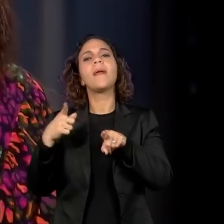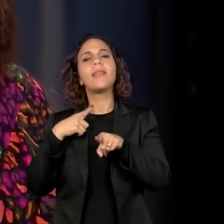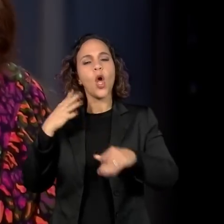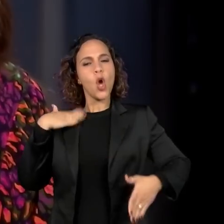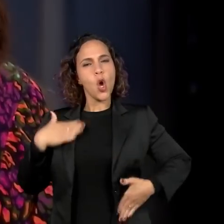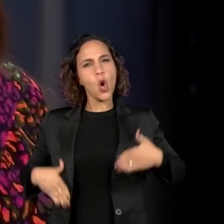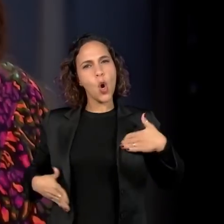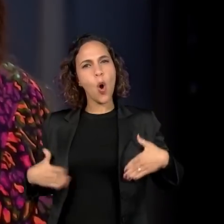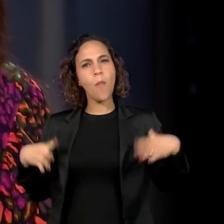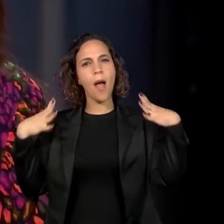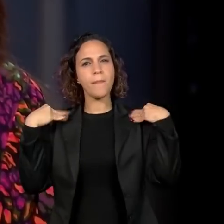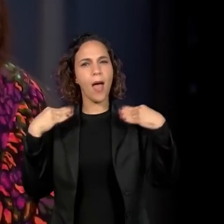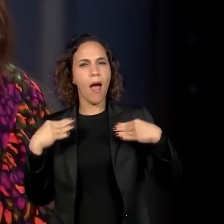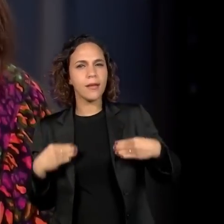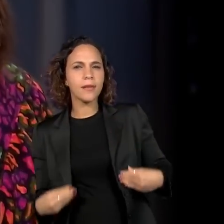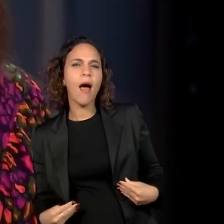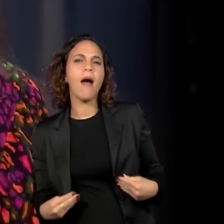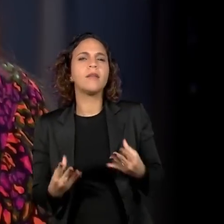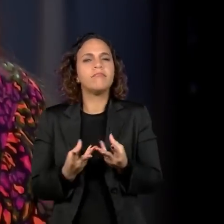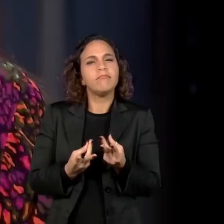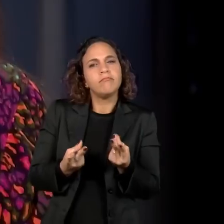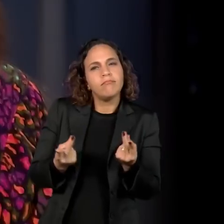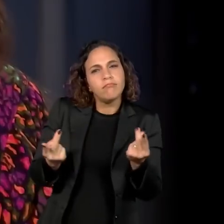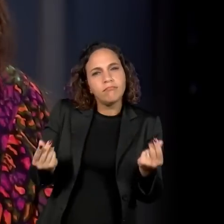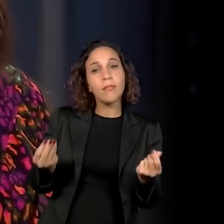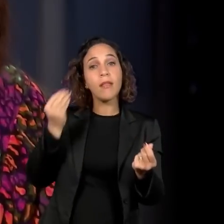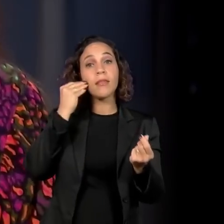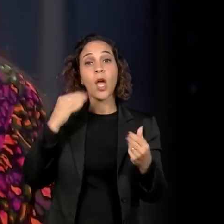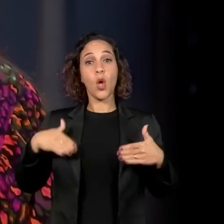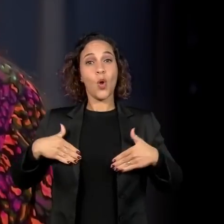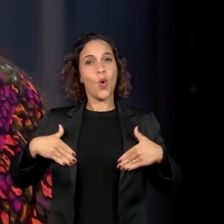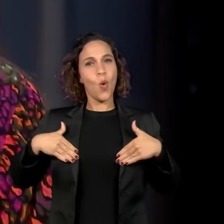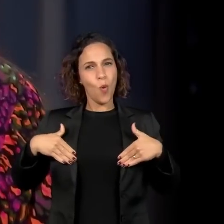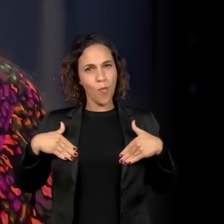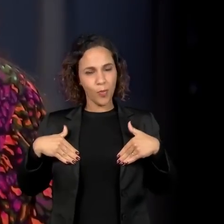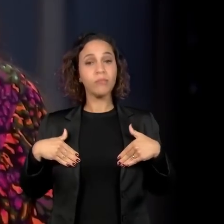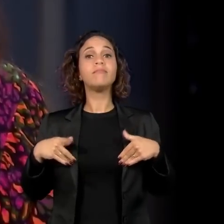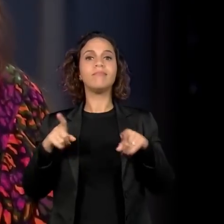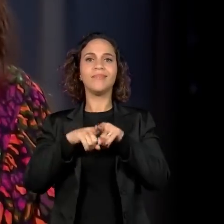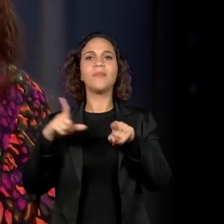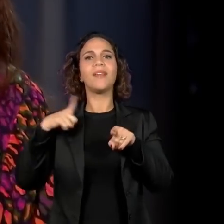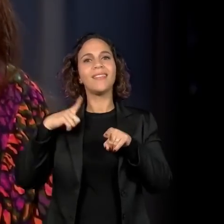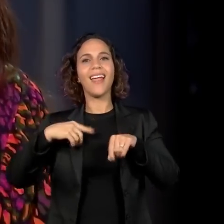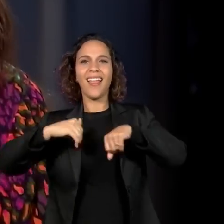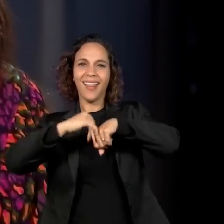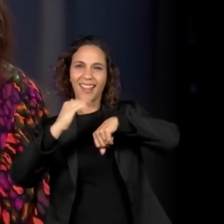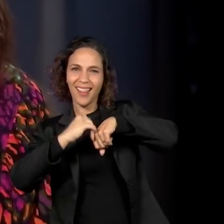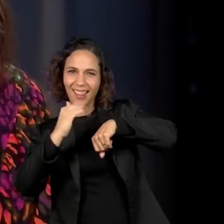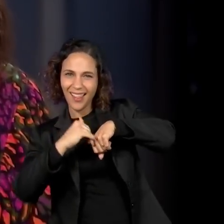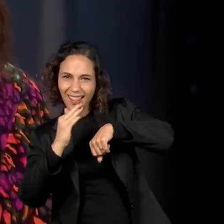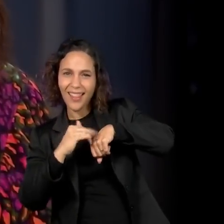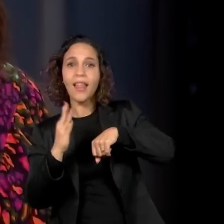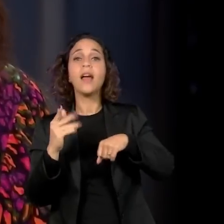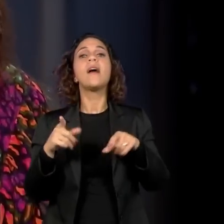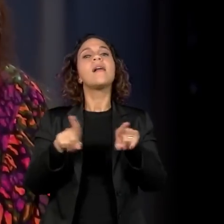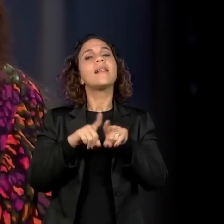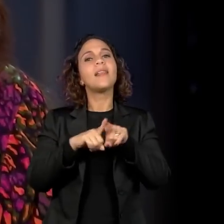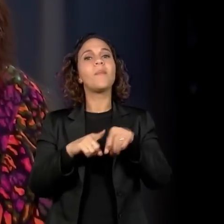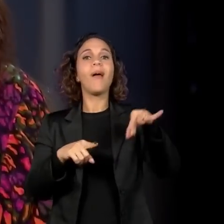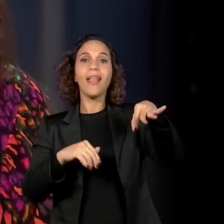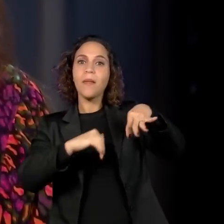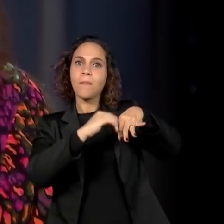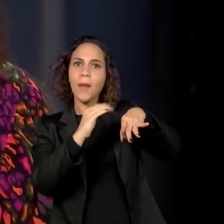corpo, massagem, toques delicados, muito mais estímulo dos mamilos, recebendo o sexo oral, Tá. e as mulheres colocadas numa posição muito